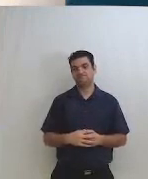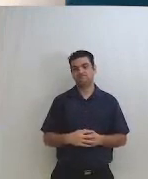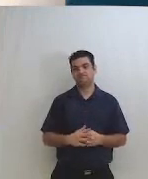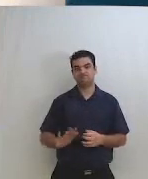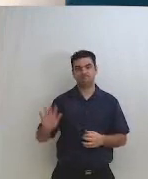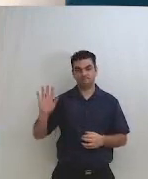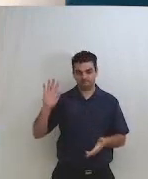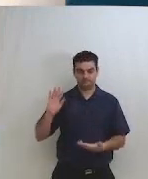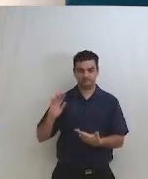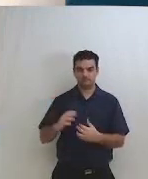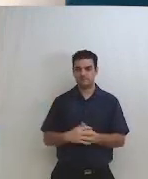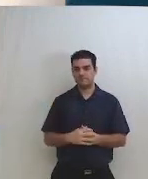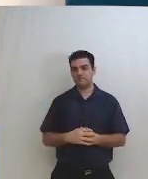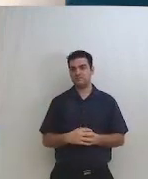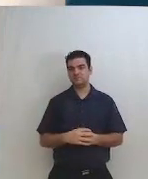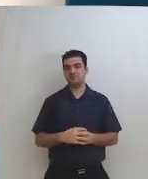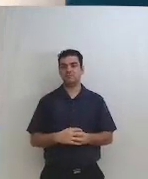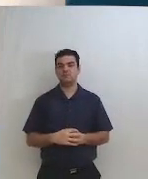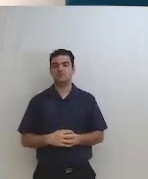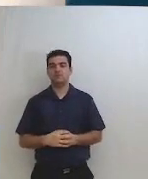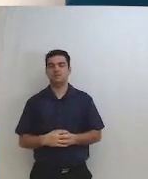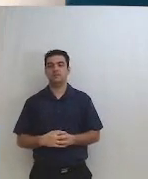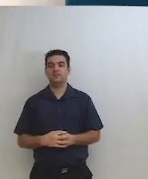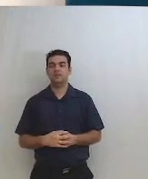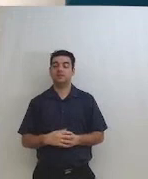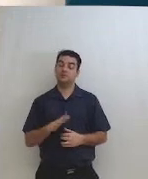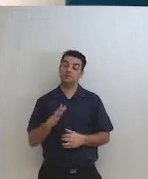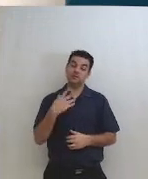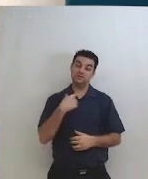coerência até com o que decidimos semana passada,